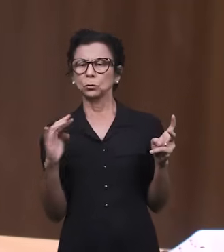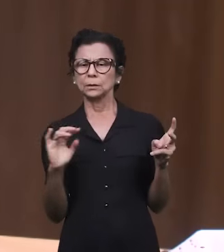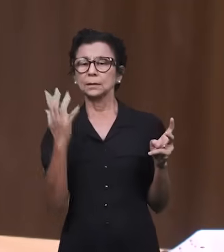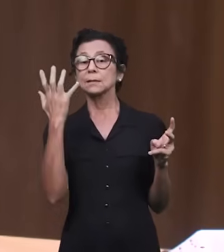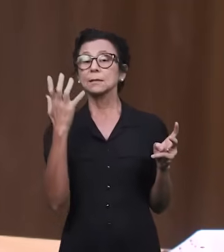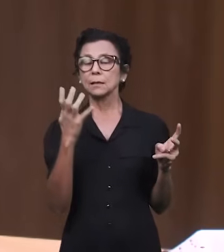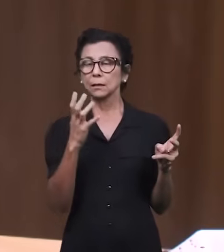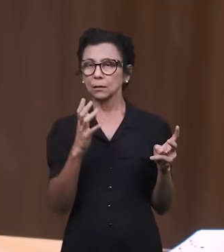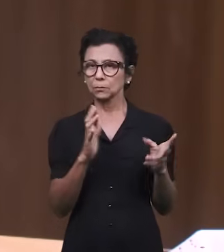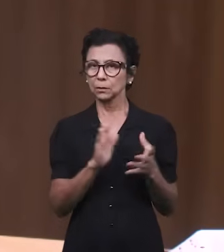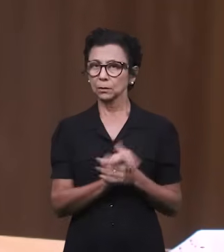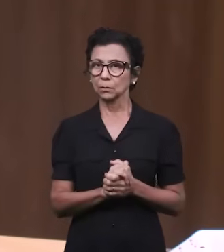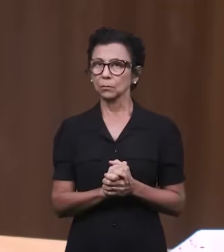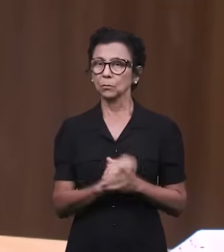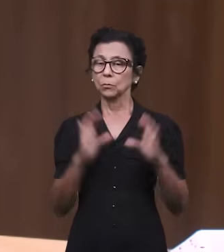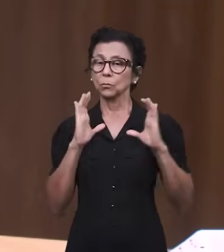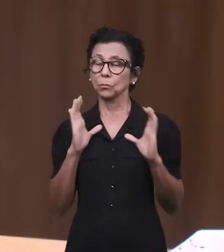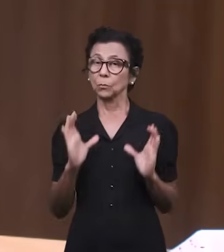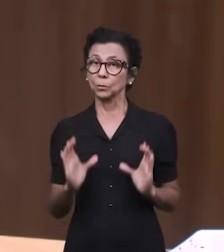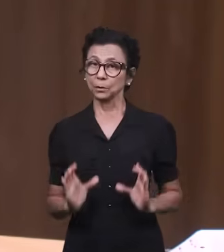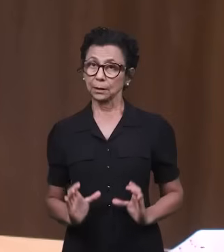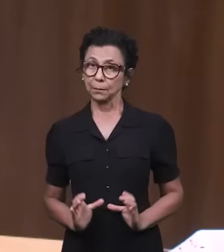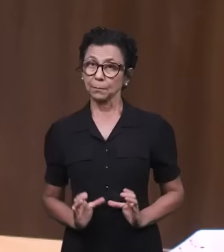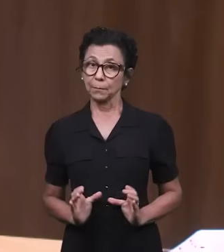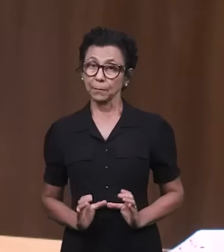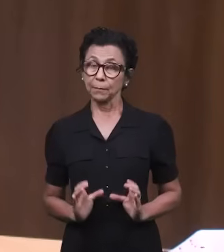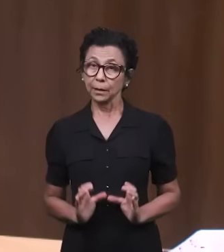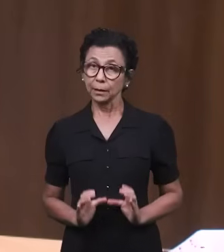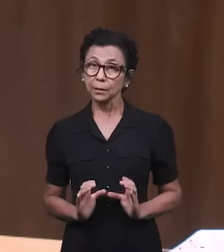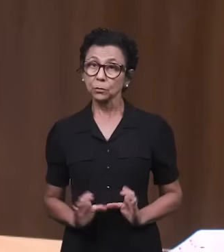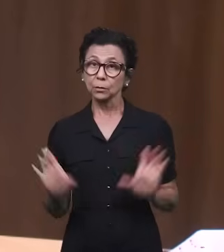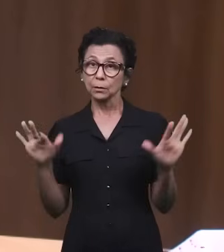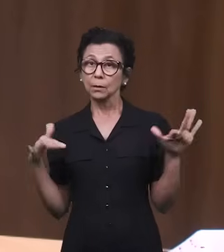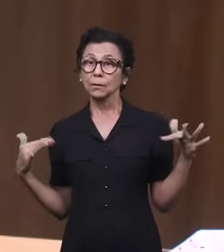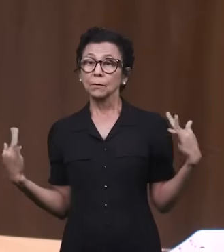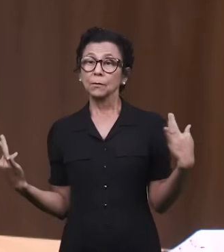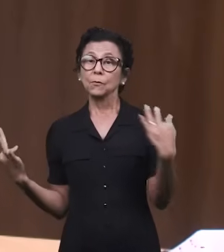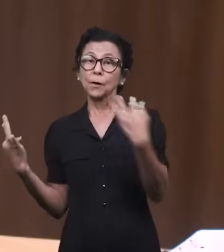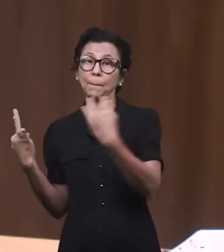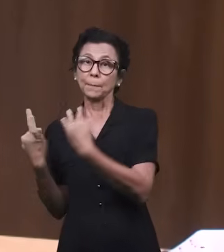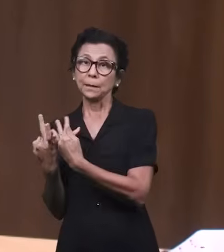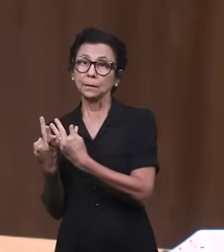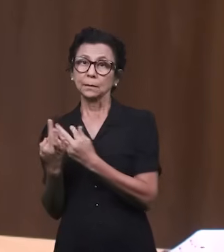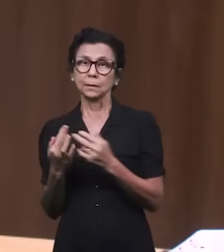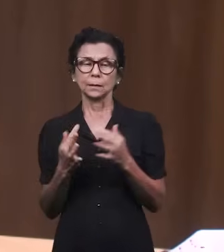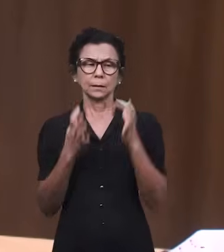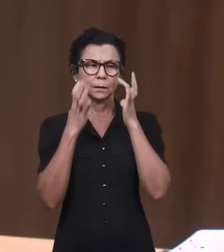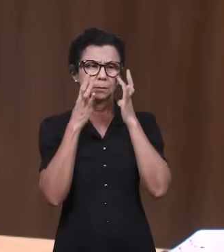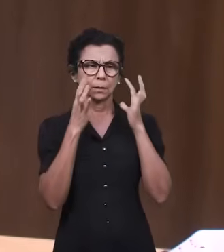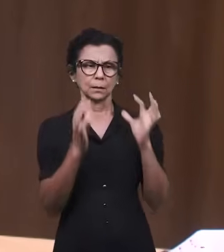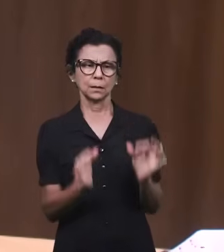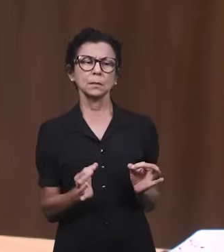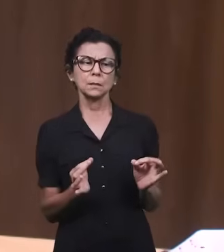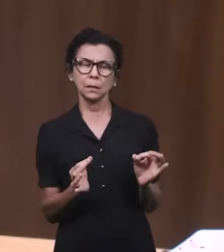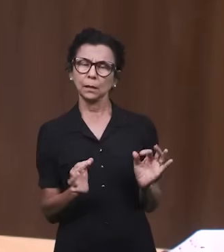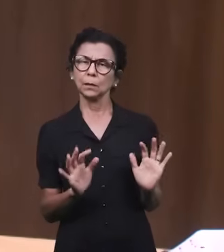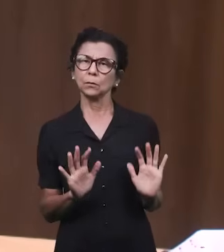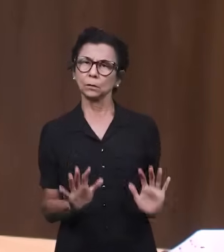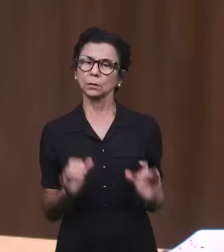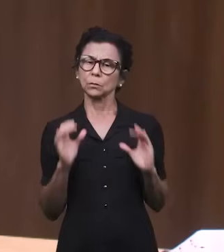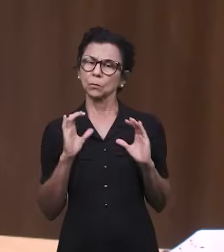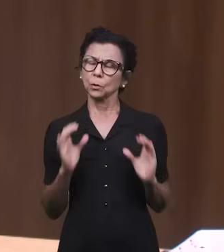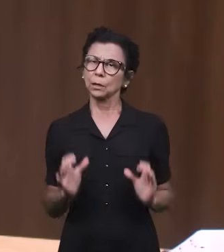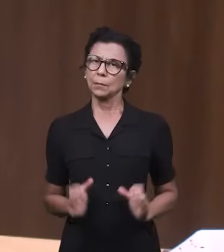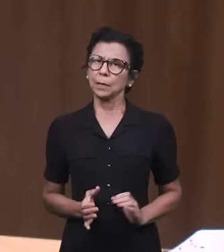sua família, são comportamentos que os pais, eles podem estar atentos. São comportamentos que não